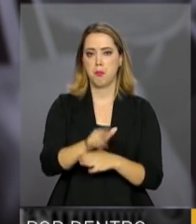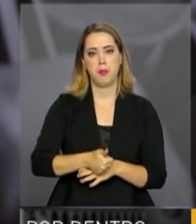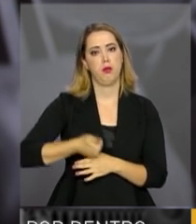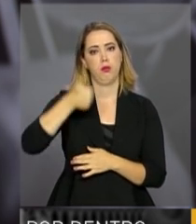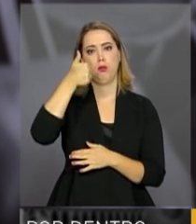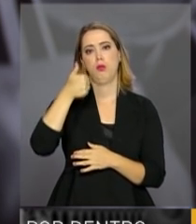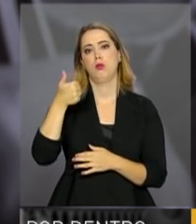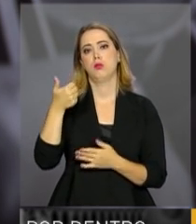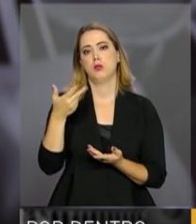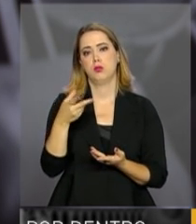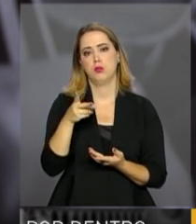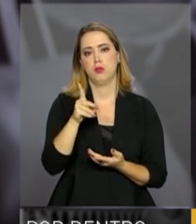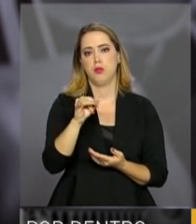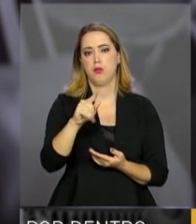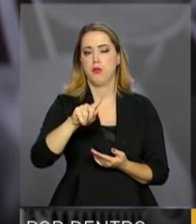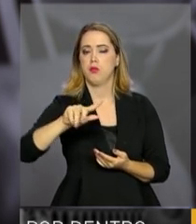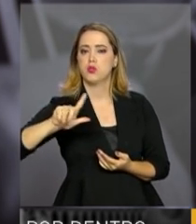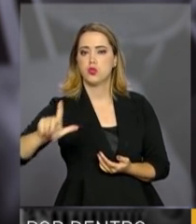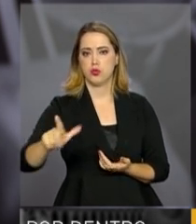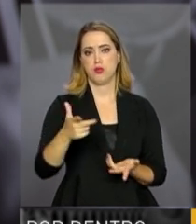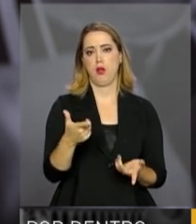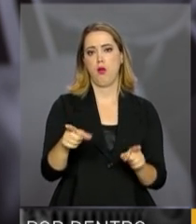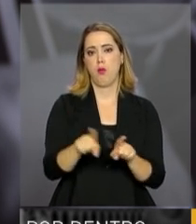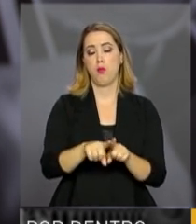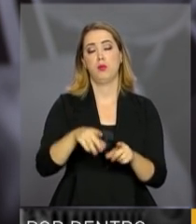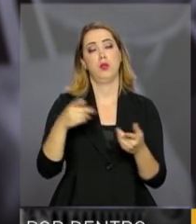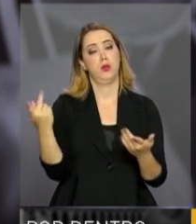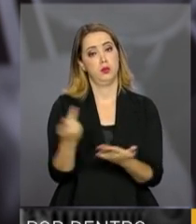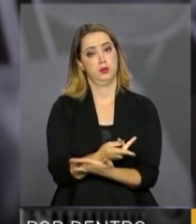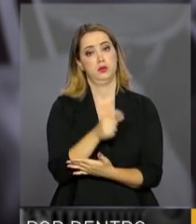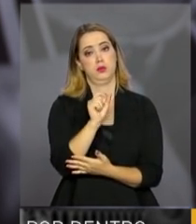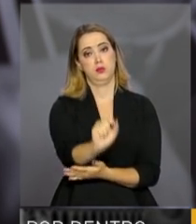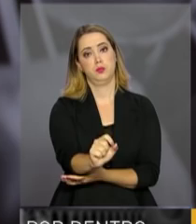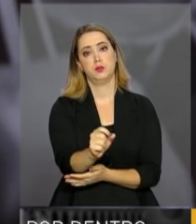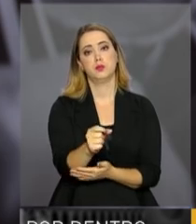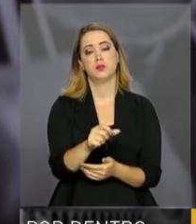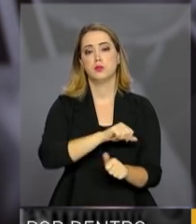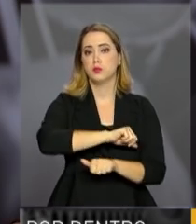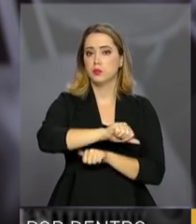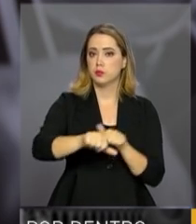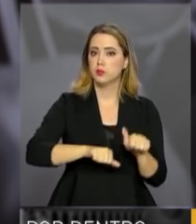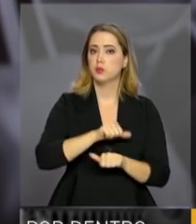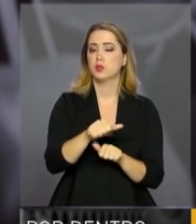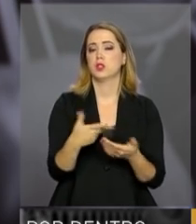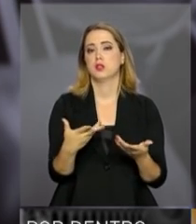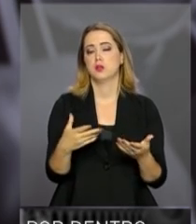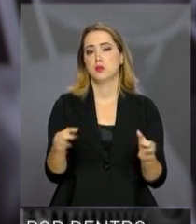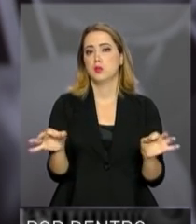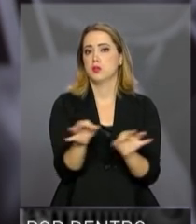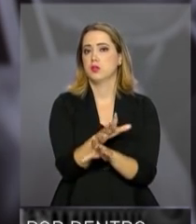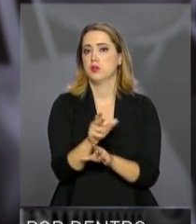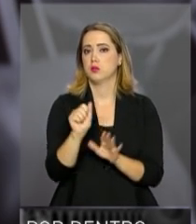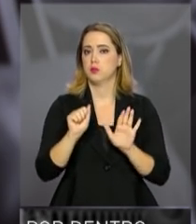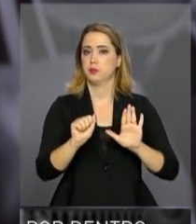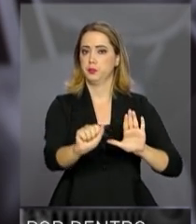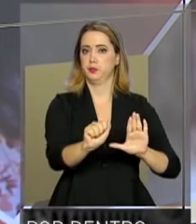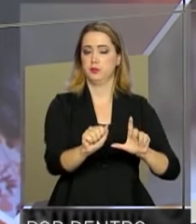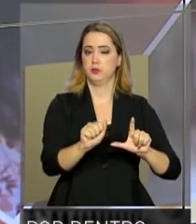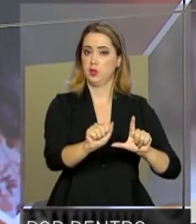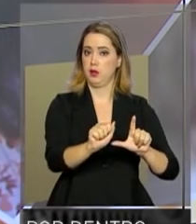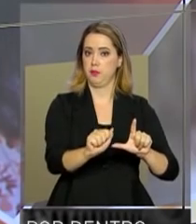o sistema digital para que possa acontecer esse encerramento do sistema